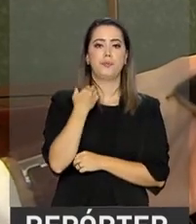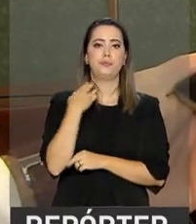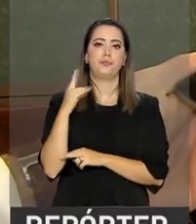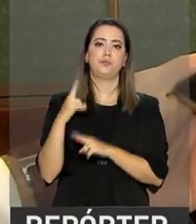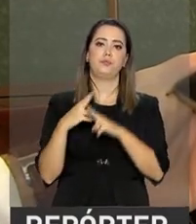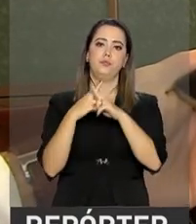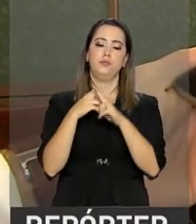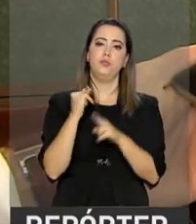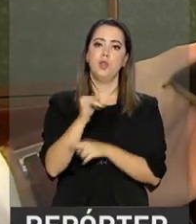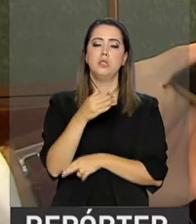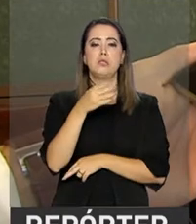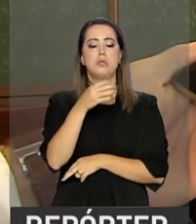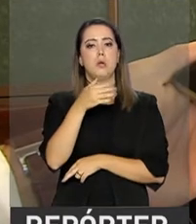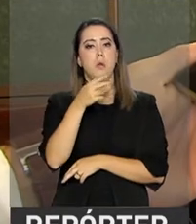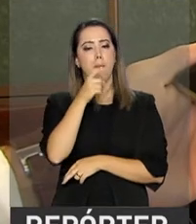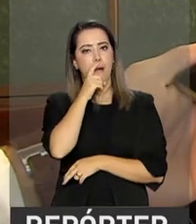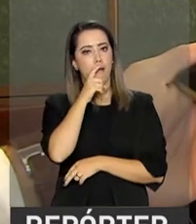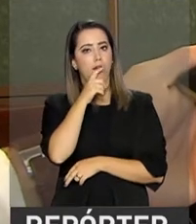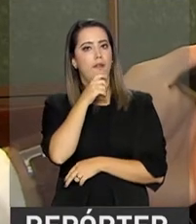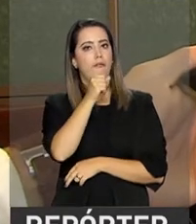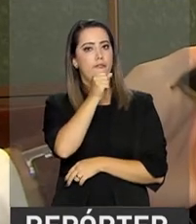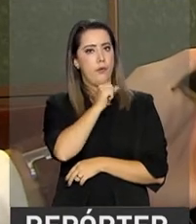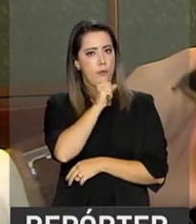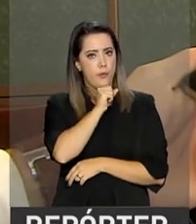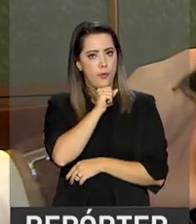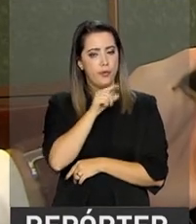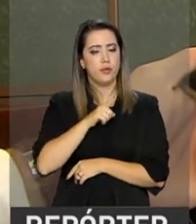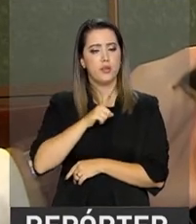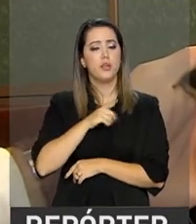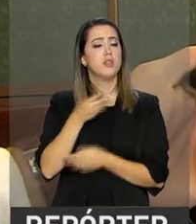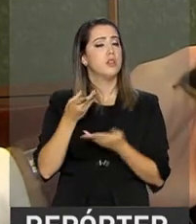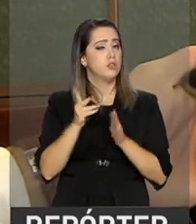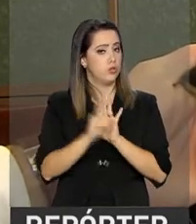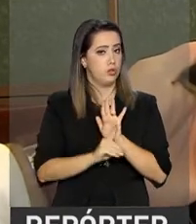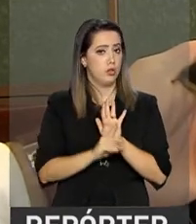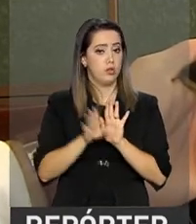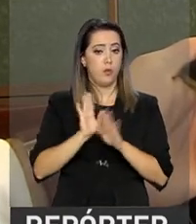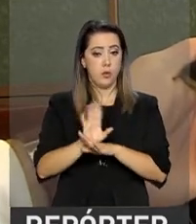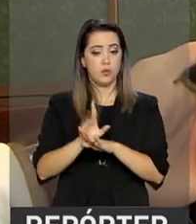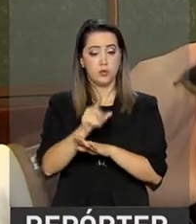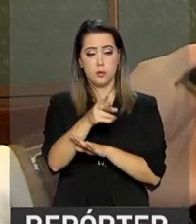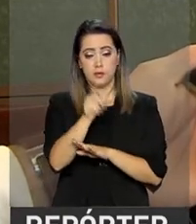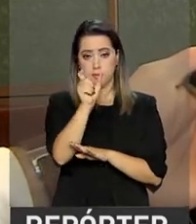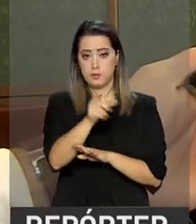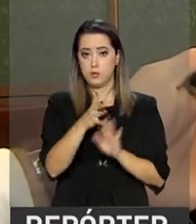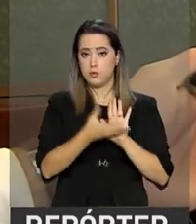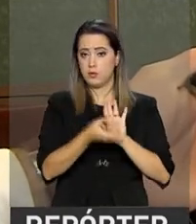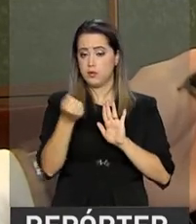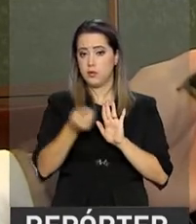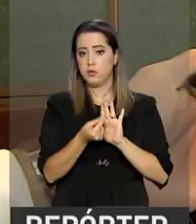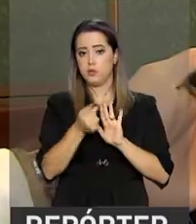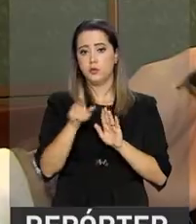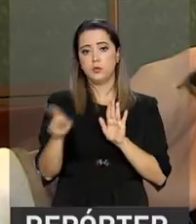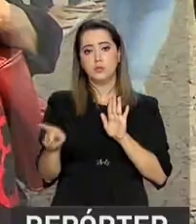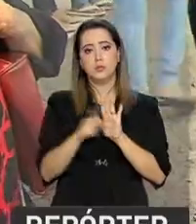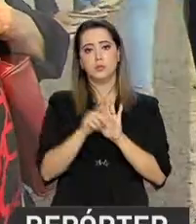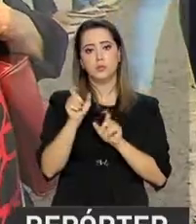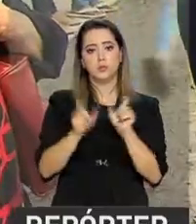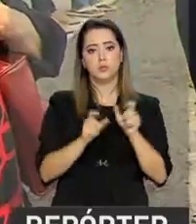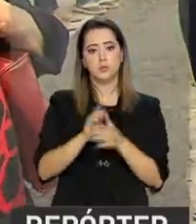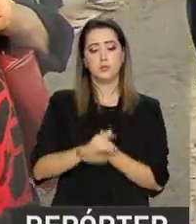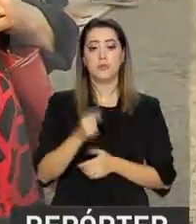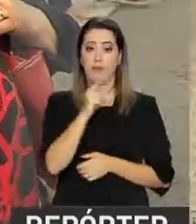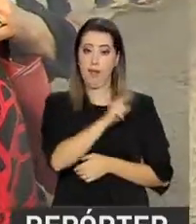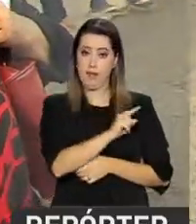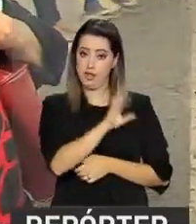seu pai e seu avô tem o direito e assim pode contribuir para que essas pessoas saqueou recurso é o senhor